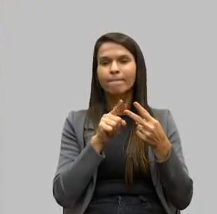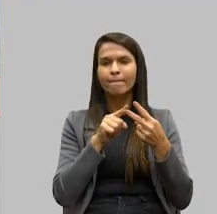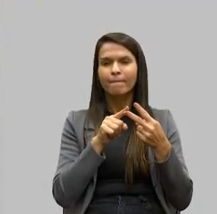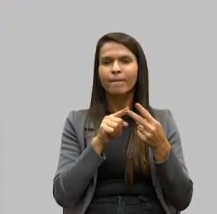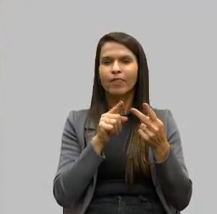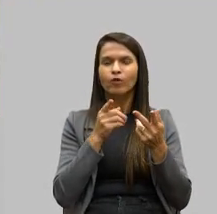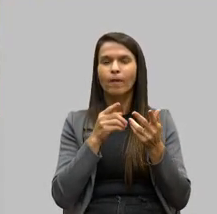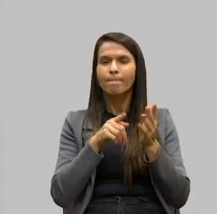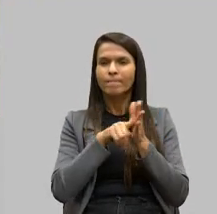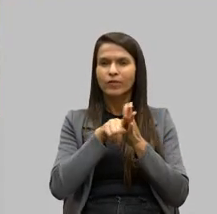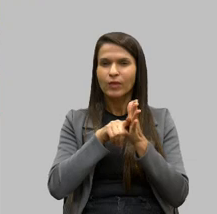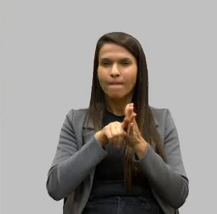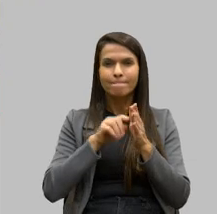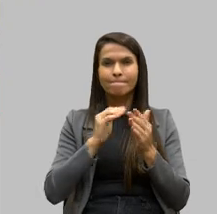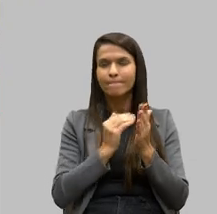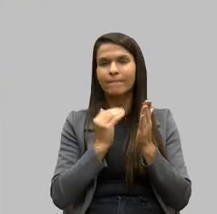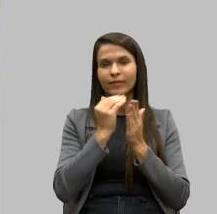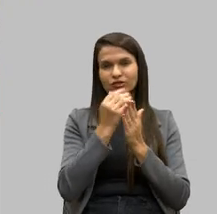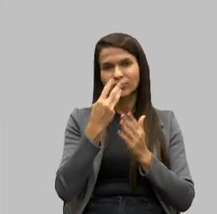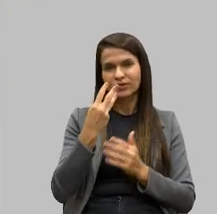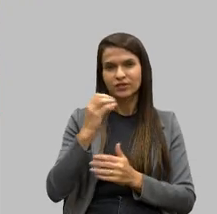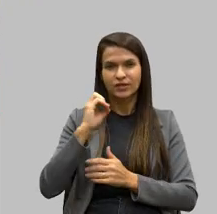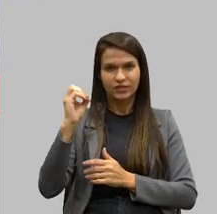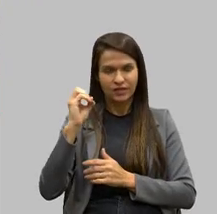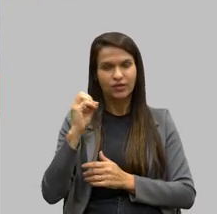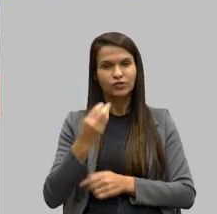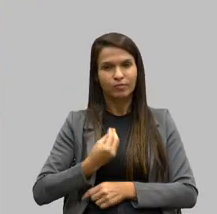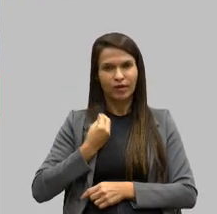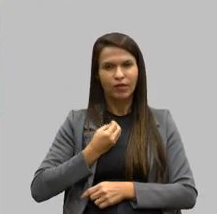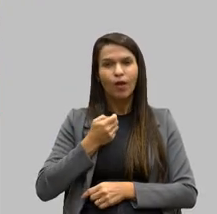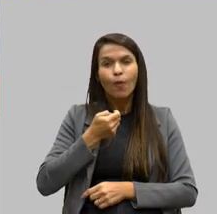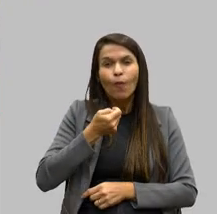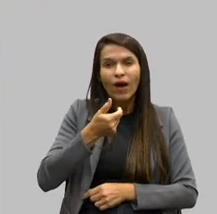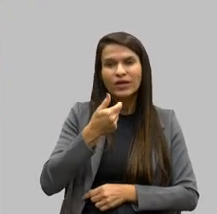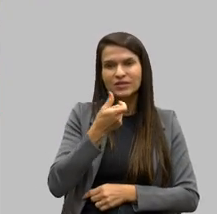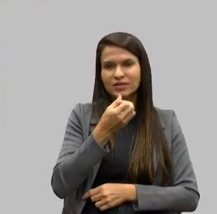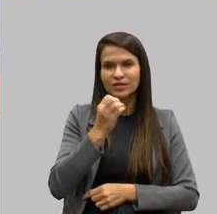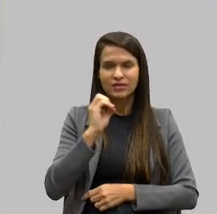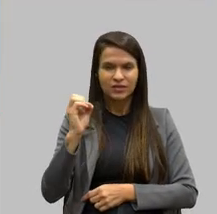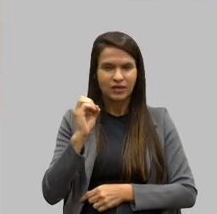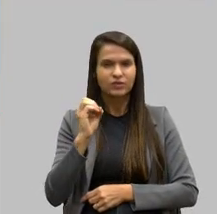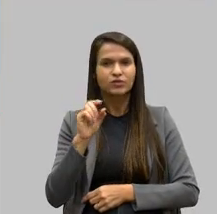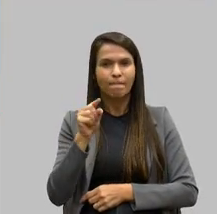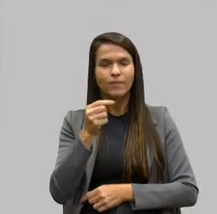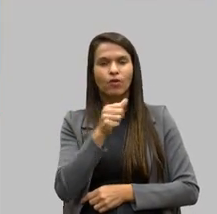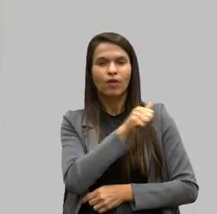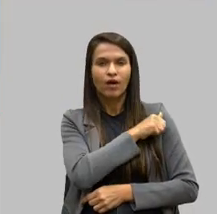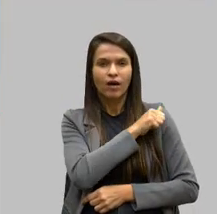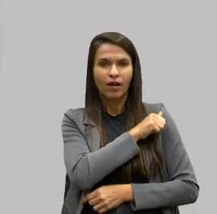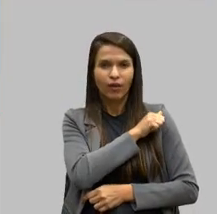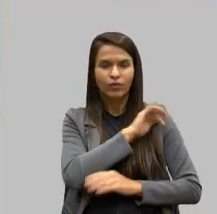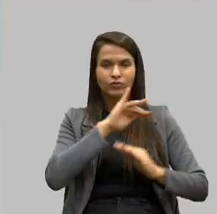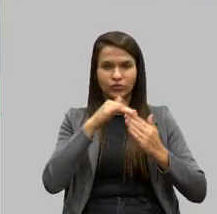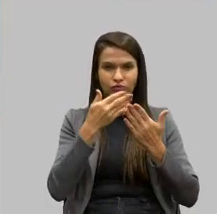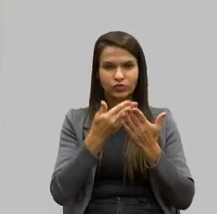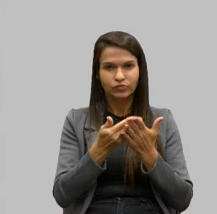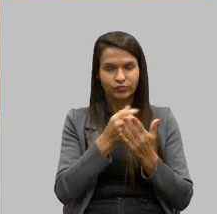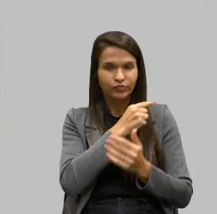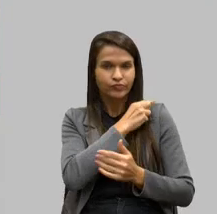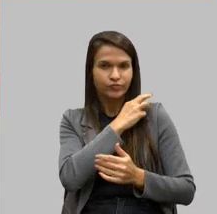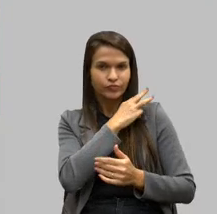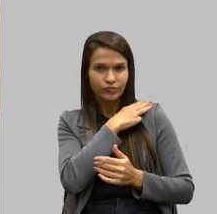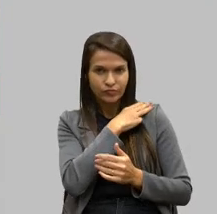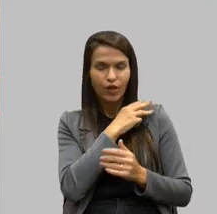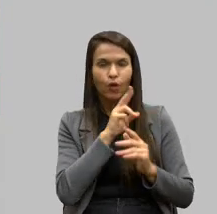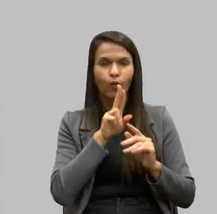ocorreu com mais de 370 mil participantes. Nós temos quase 680 mil alunos da rede estadual de ensino no ensino médio, segundo